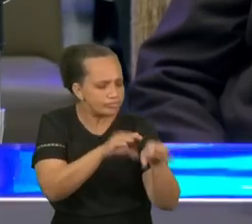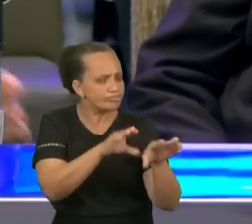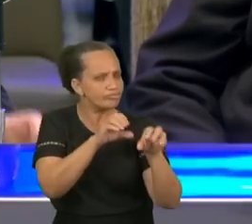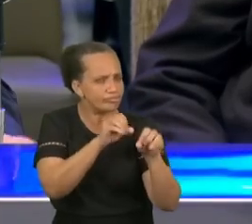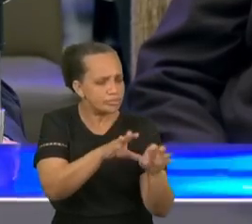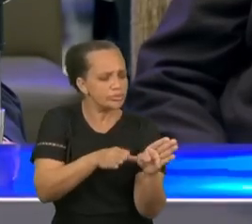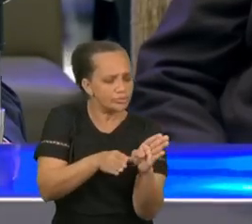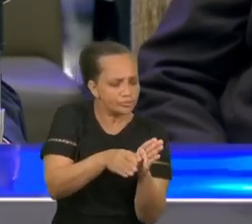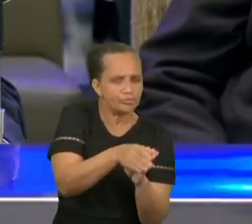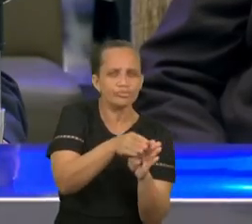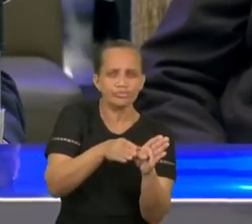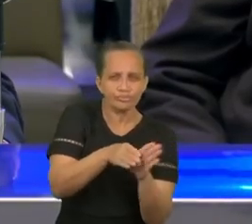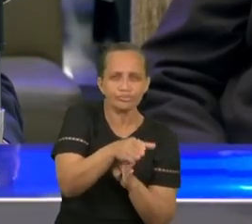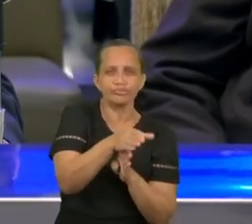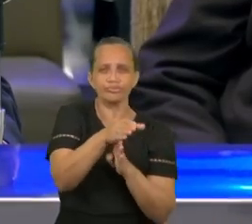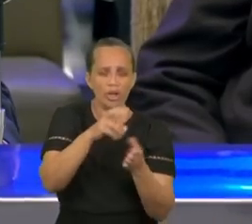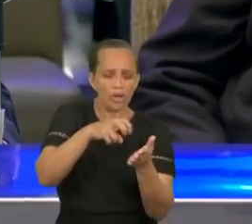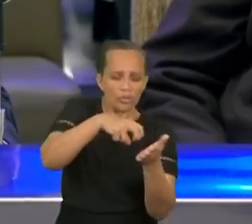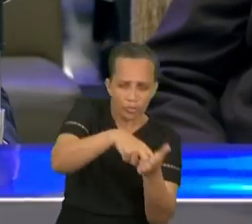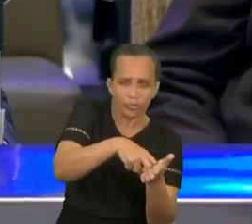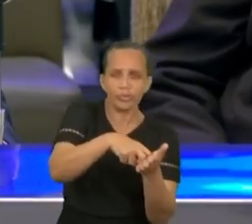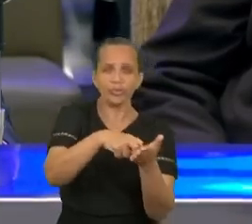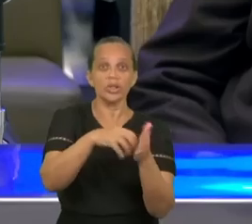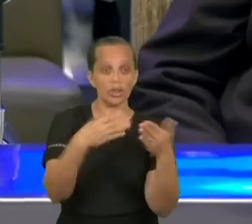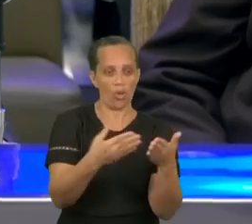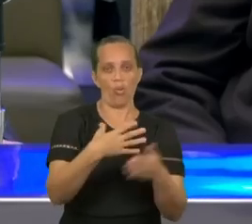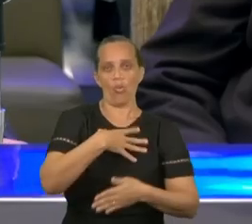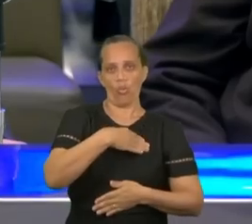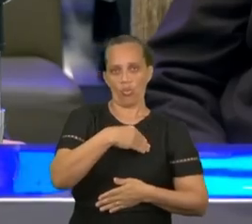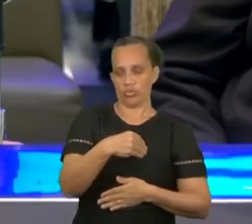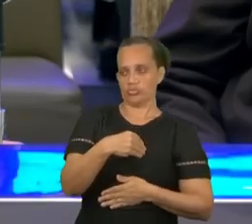aprendem respeitá-lo reverência